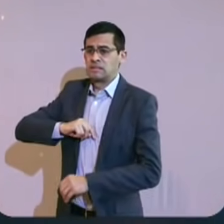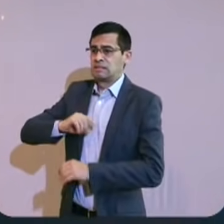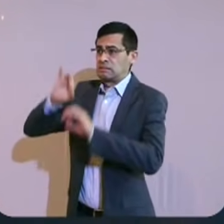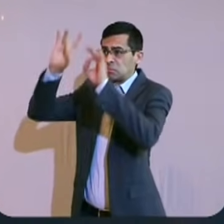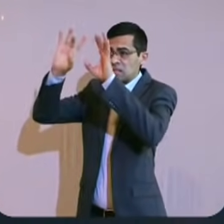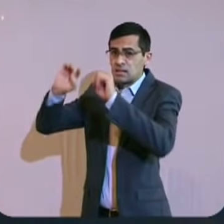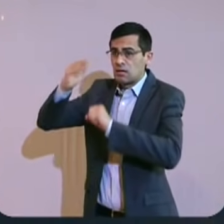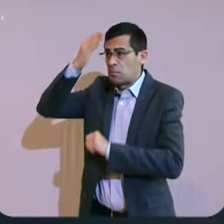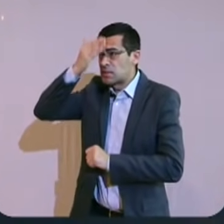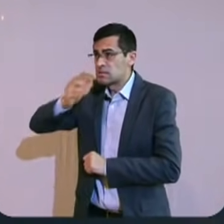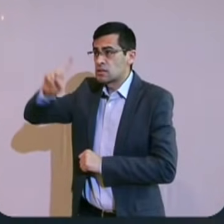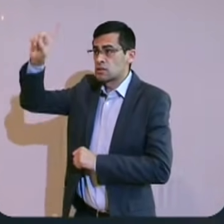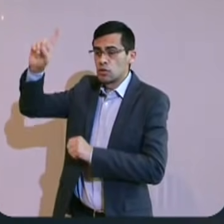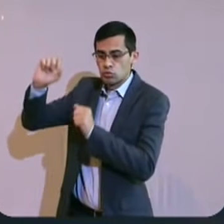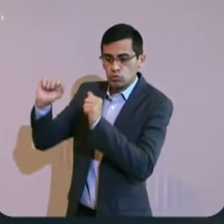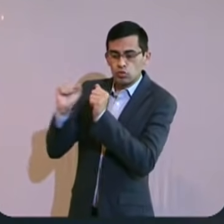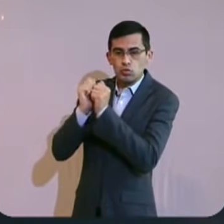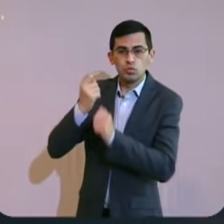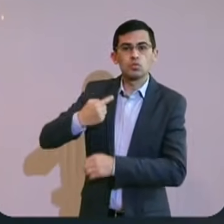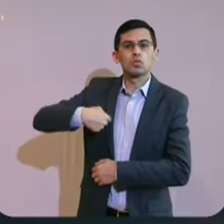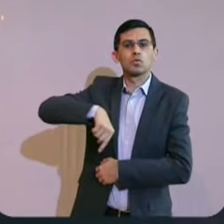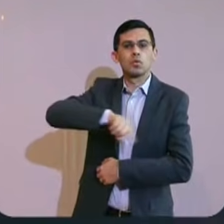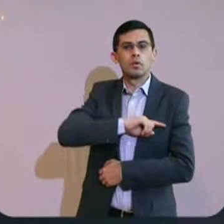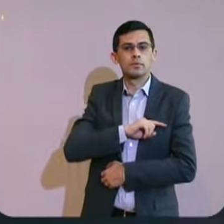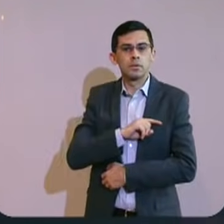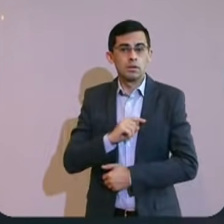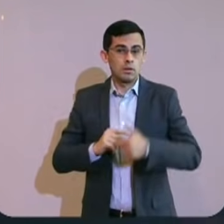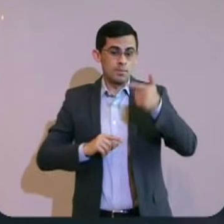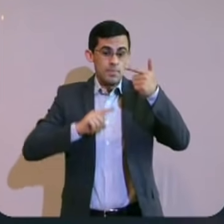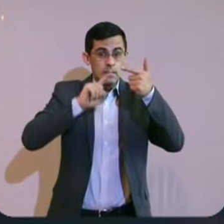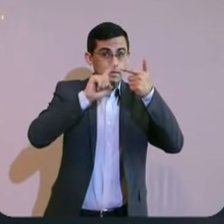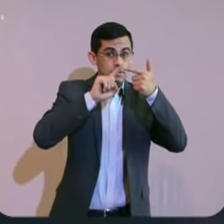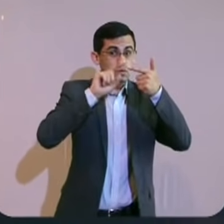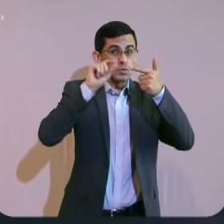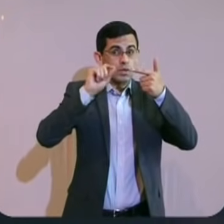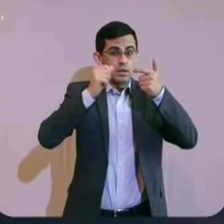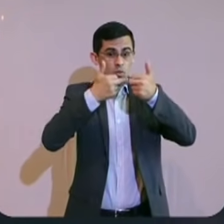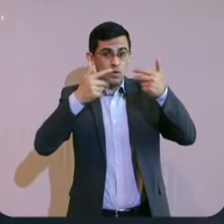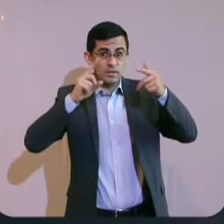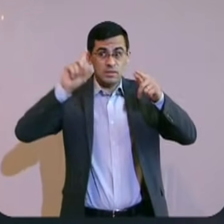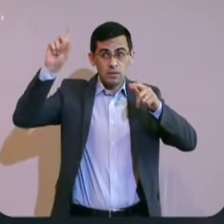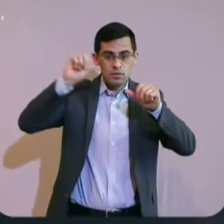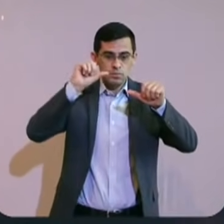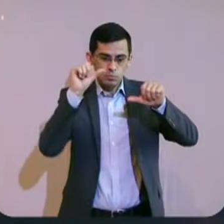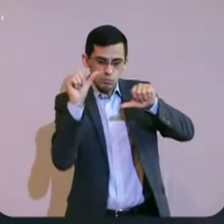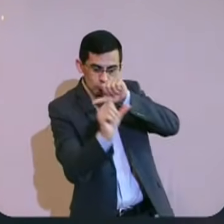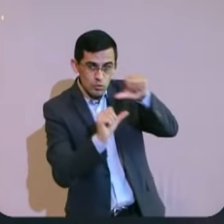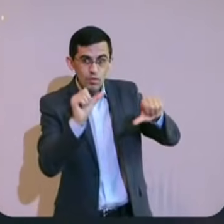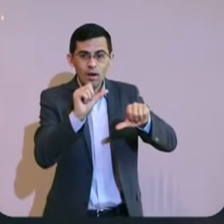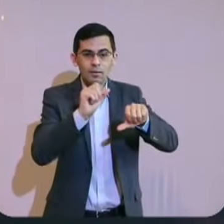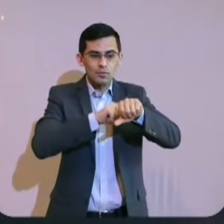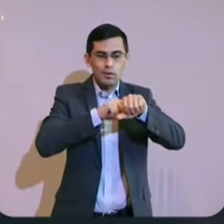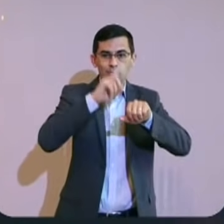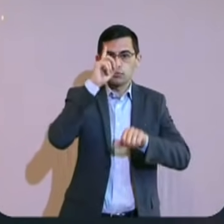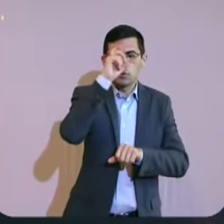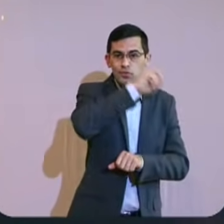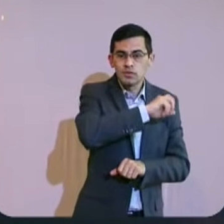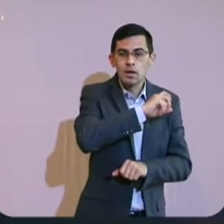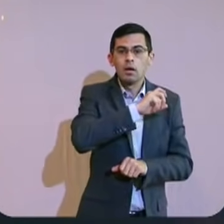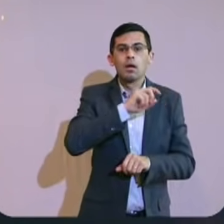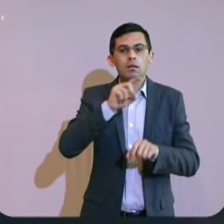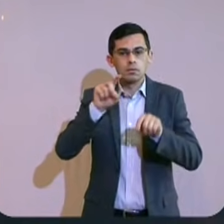na nossa vida. Por isso, a segunda coisa que Deus tinha que trabalhar no meio dos tempos difíceis era